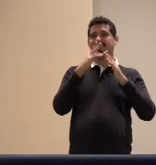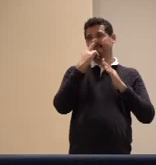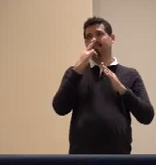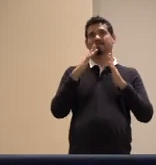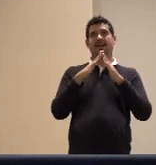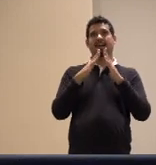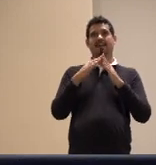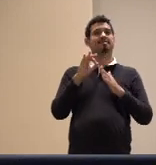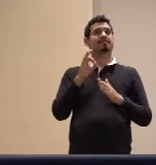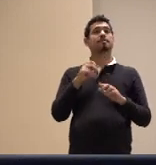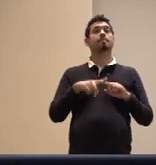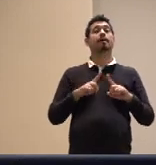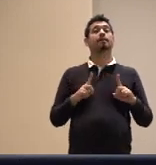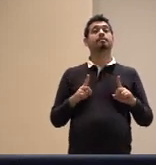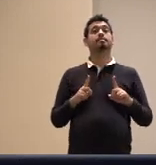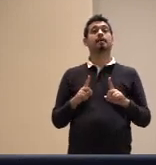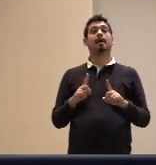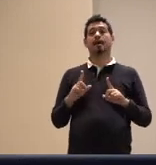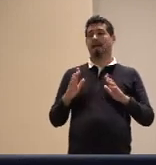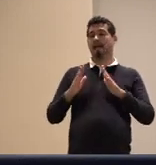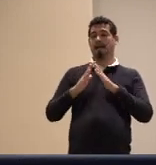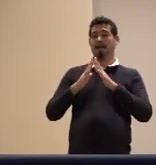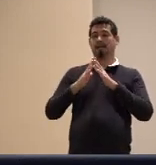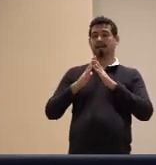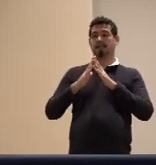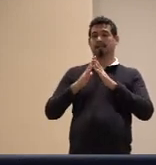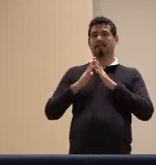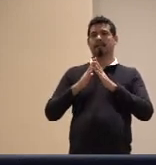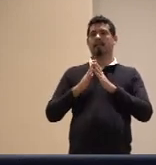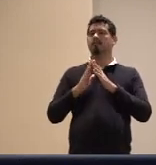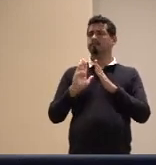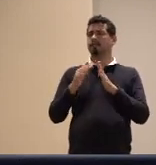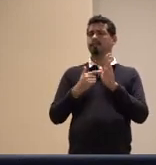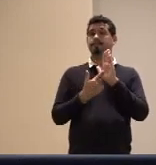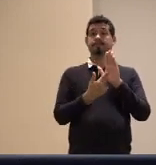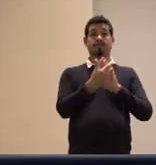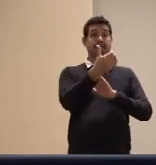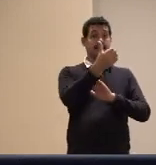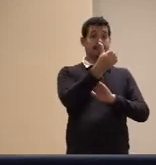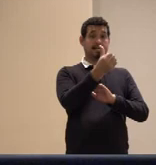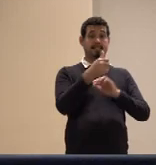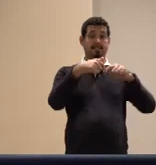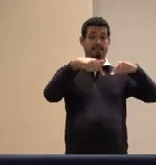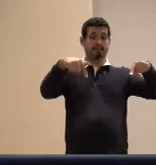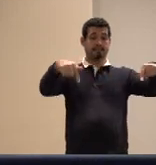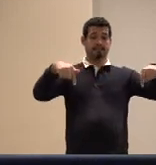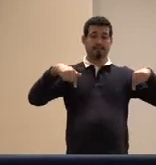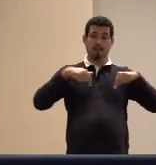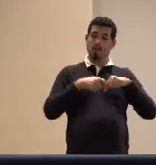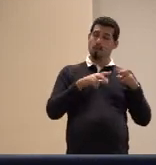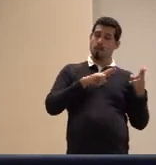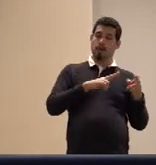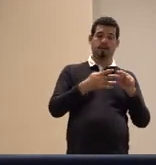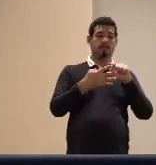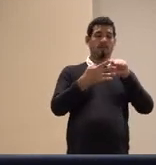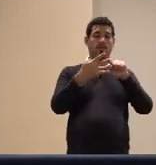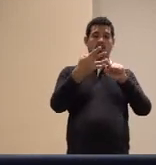moradia. Então, a casa, como eu coloquei ali, são 6 quartos, 4 banheiros,